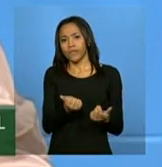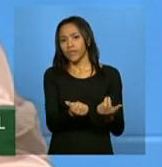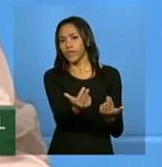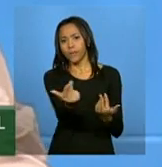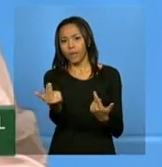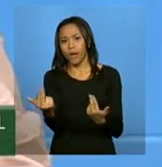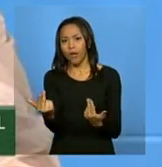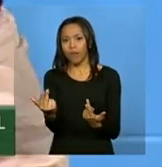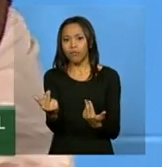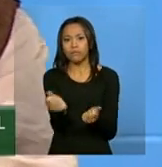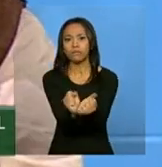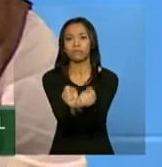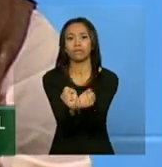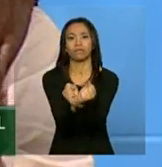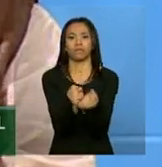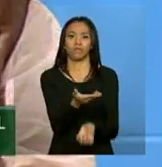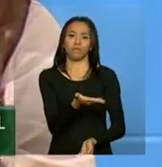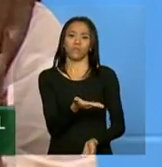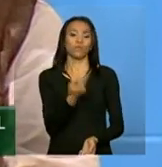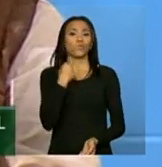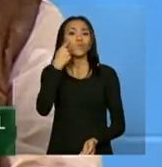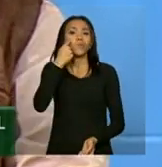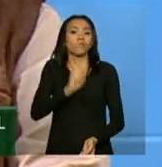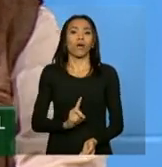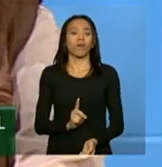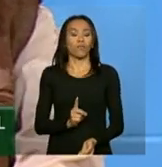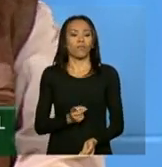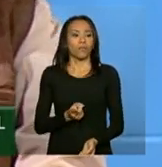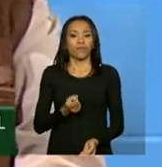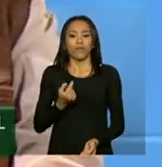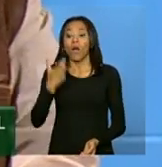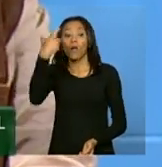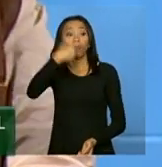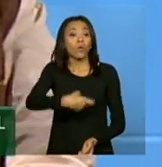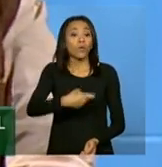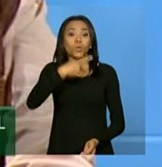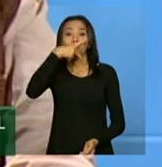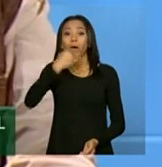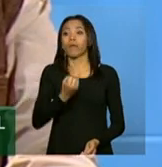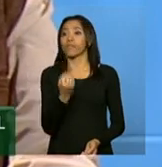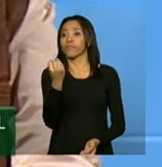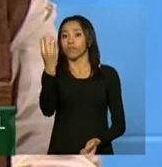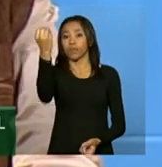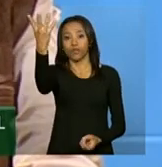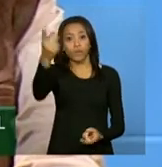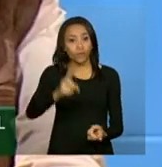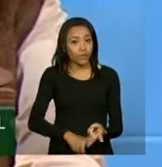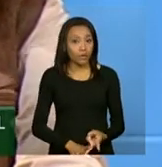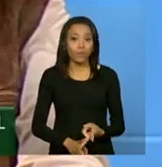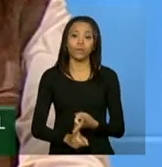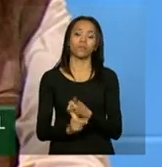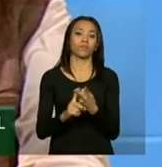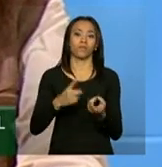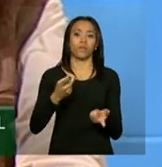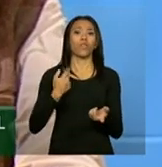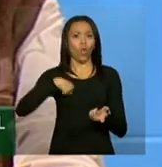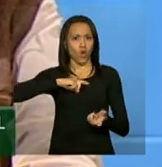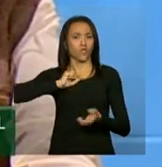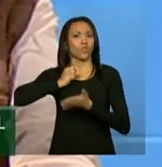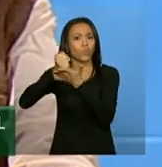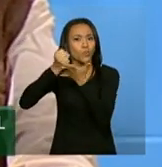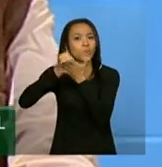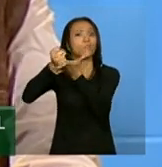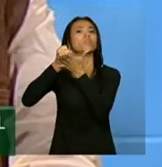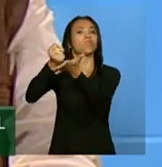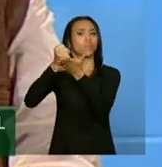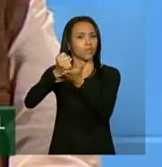servidão. Não sabíamos onde ela estava, o pai viajou lá do Nordeste da Índia até Nova Delhi, nós ajudamos